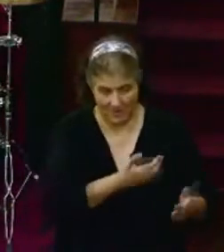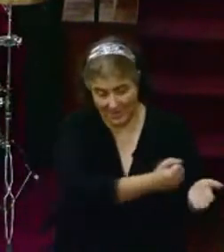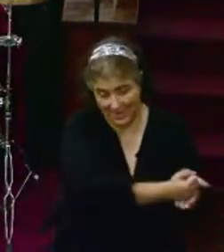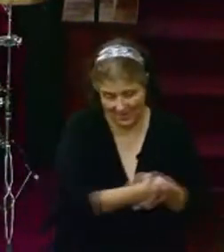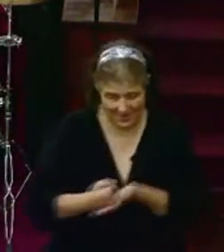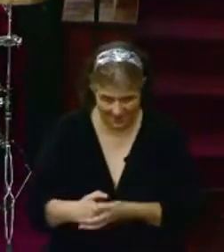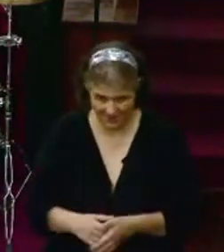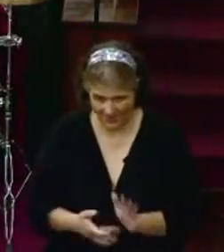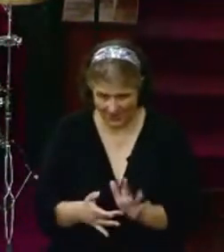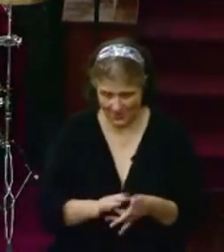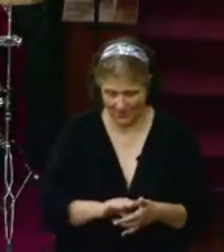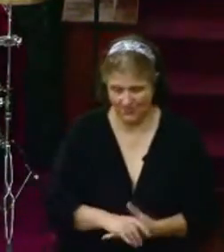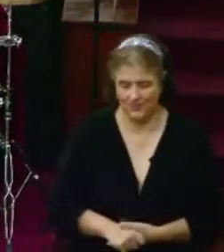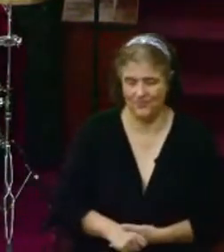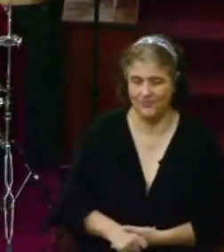Senhor.